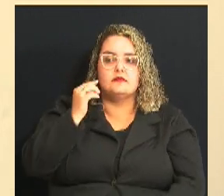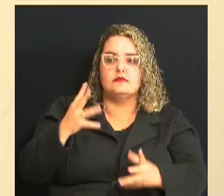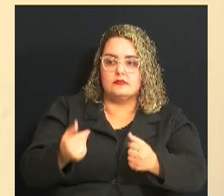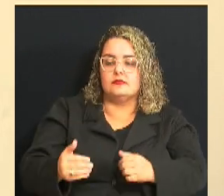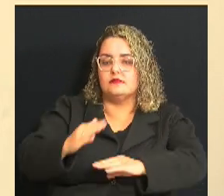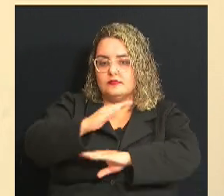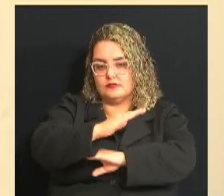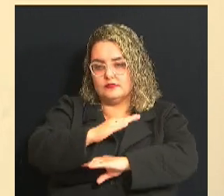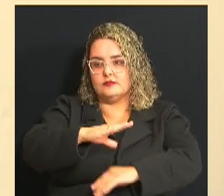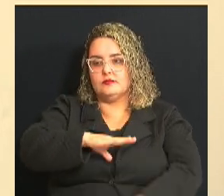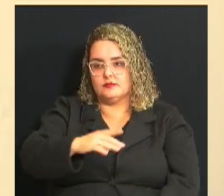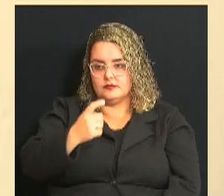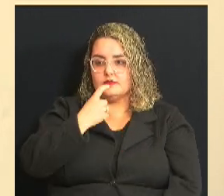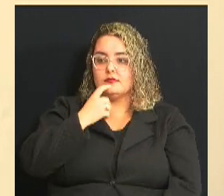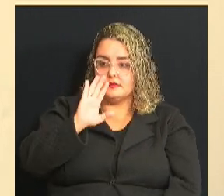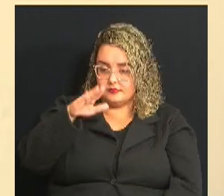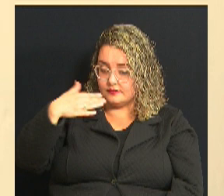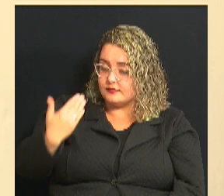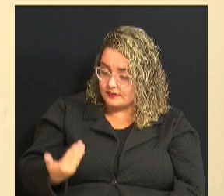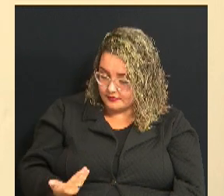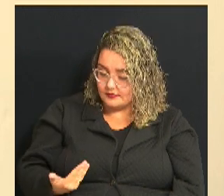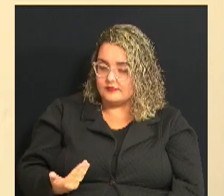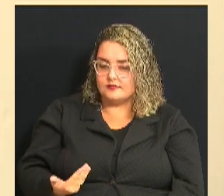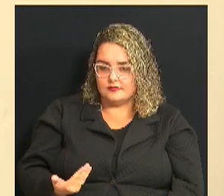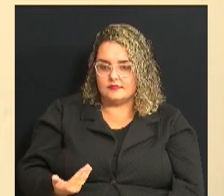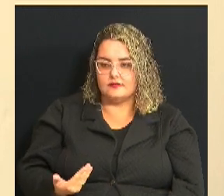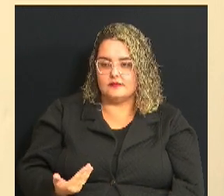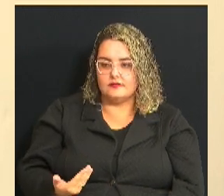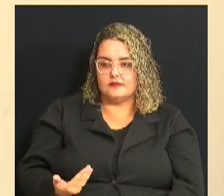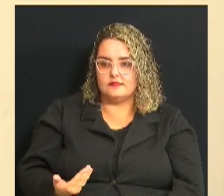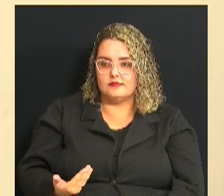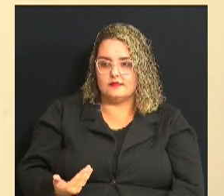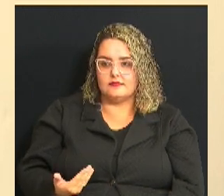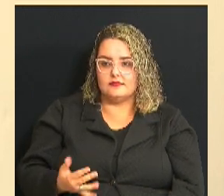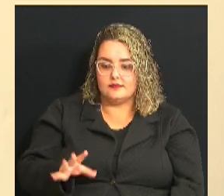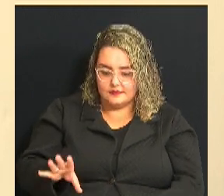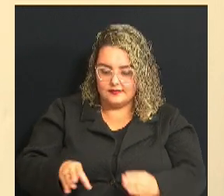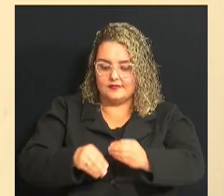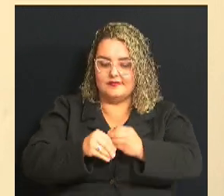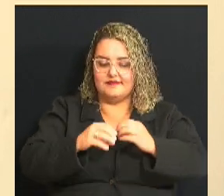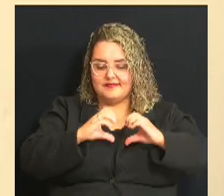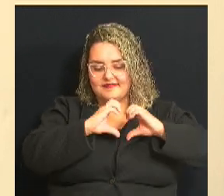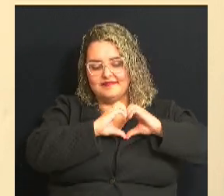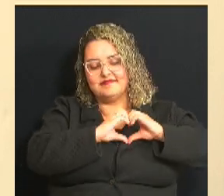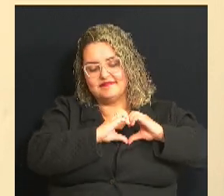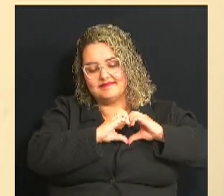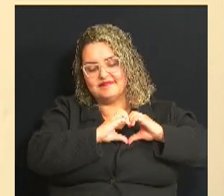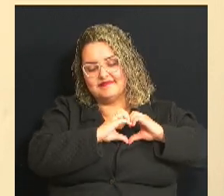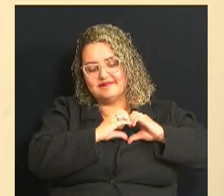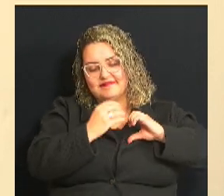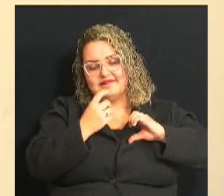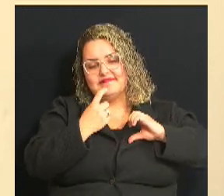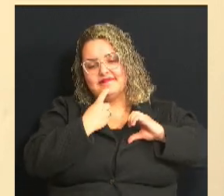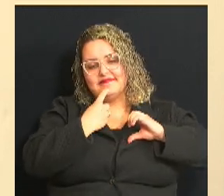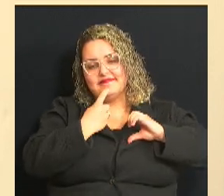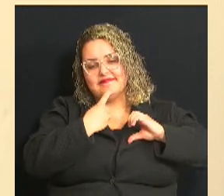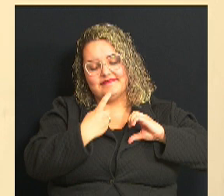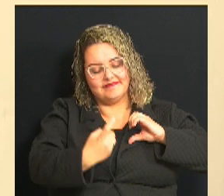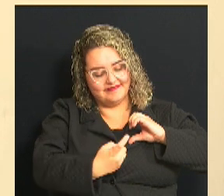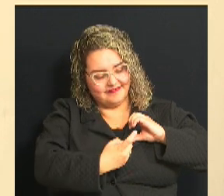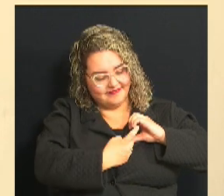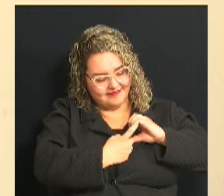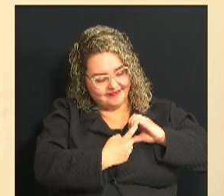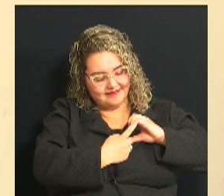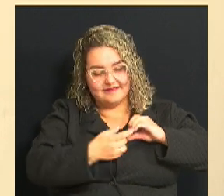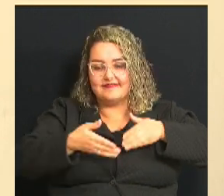Municipal de Campinas por essa honraria, que nada mais completa que o meu coração campineiro com essa honraria, né? Nascido em São